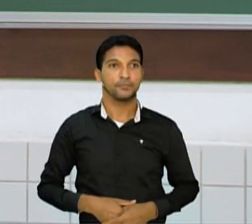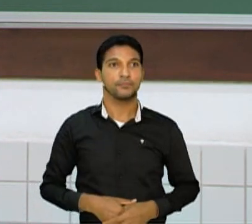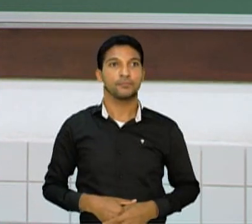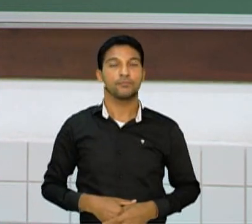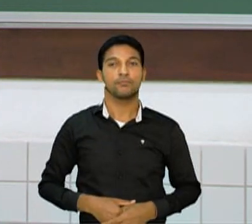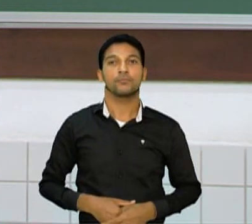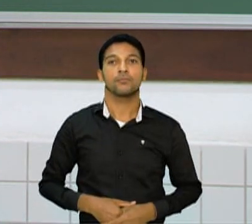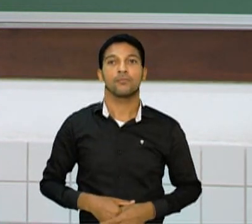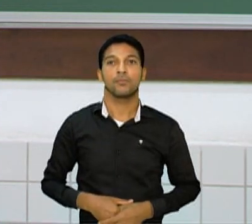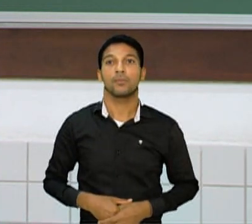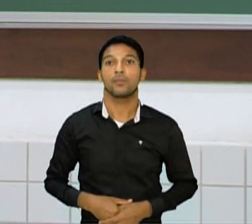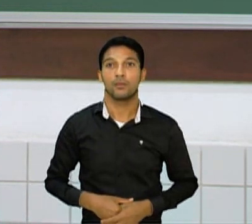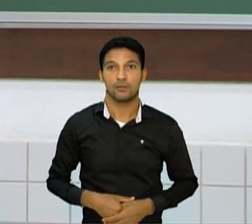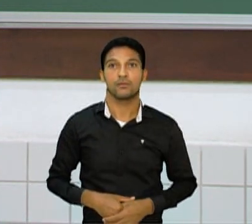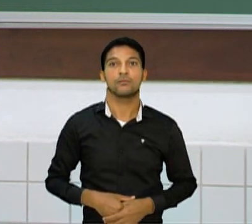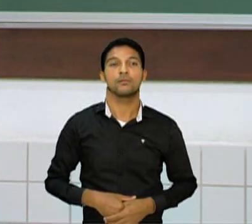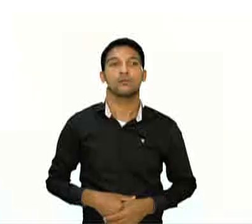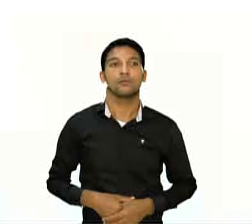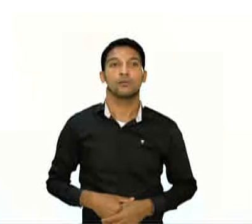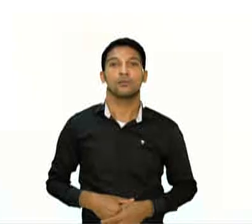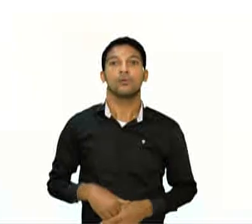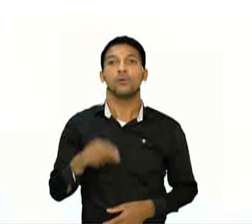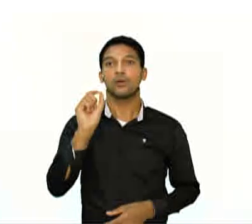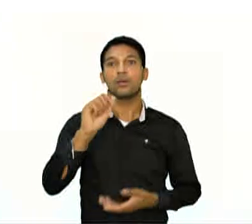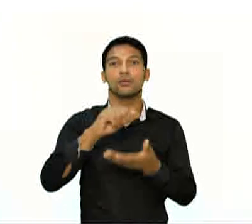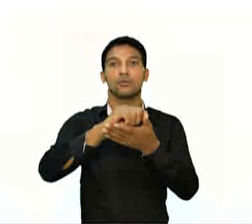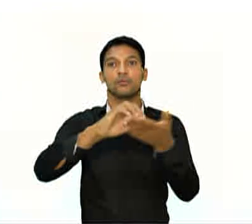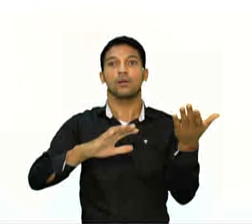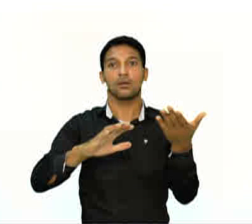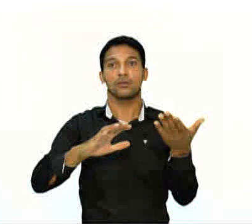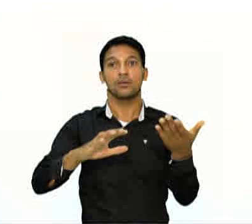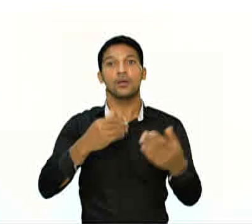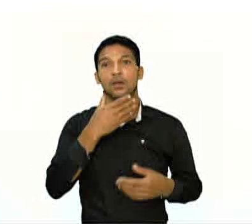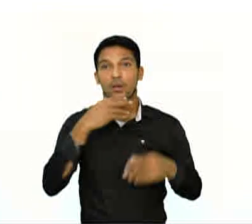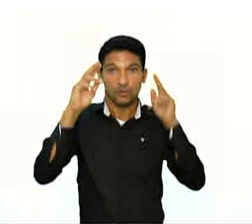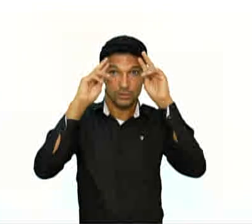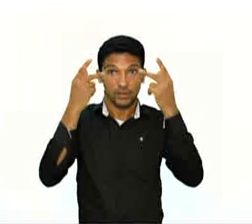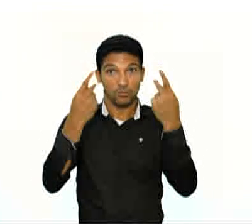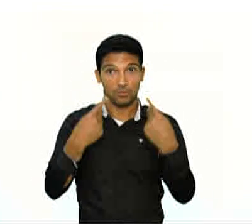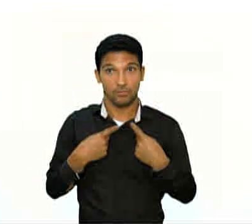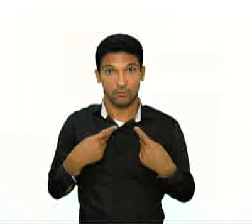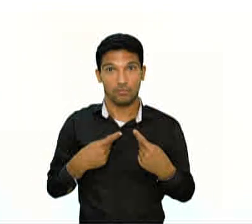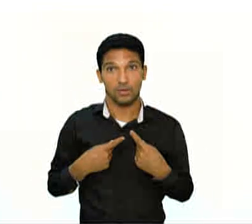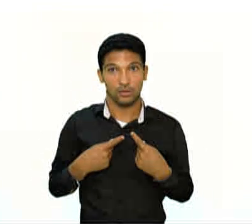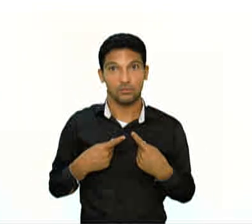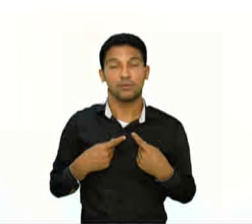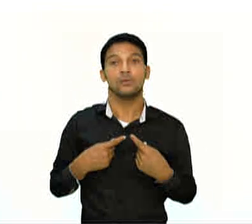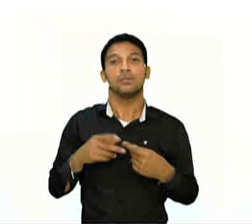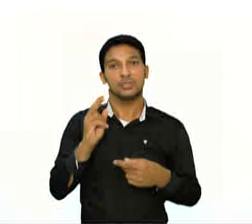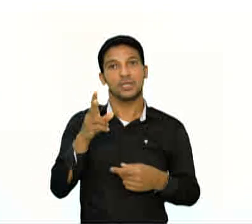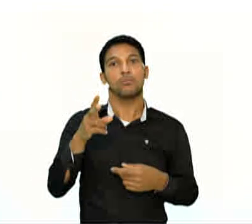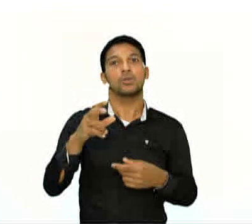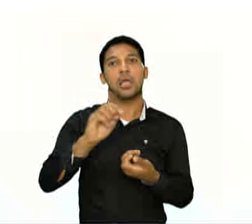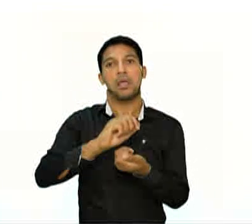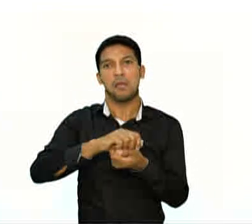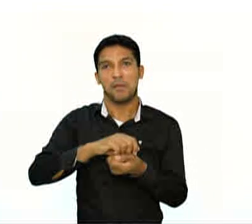Minas Gerais, a atividade é: o homem, não diferente das demais espécies, modifica seu meio.